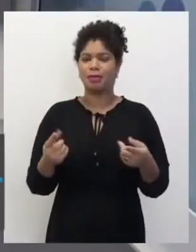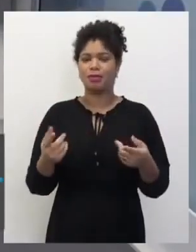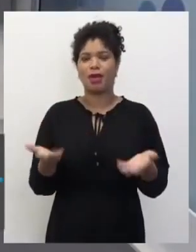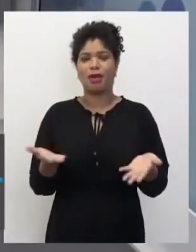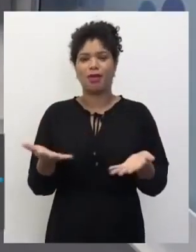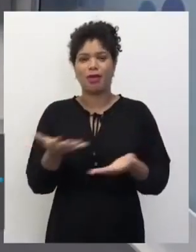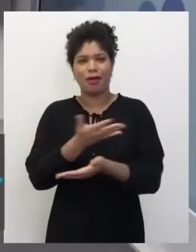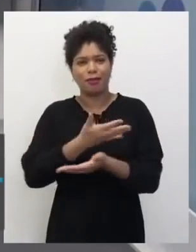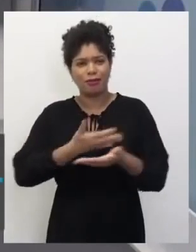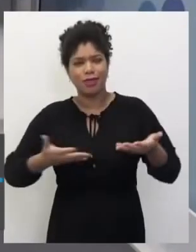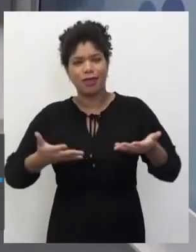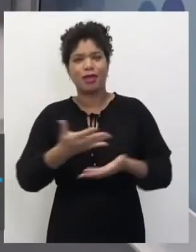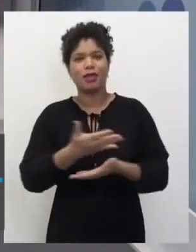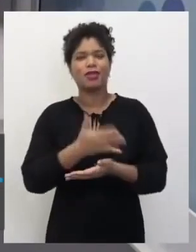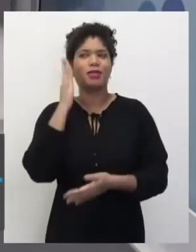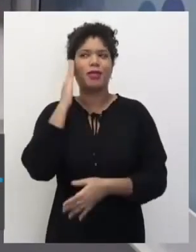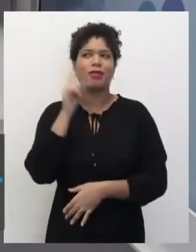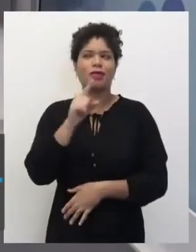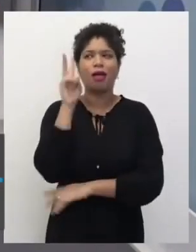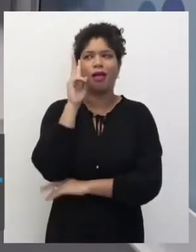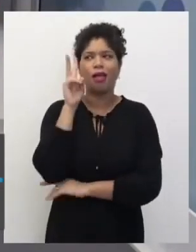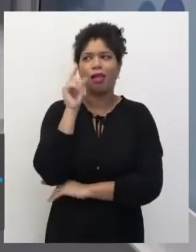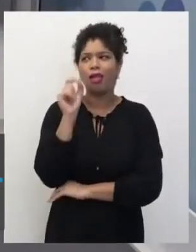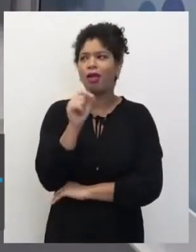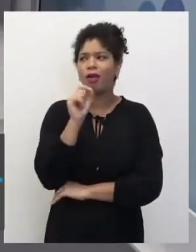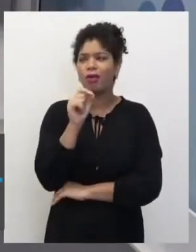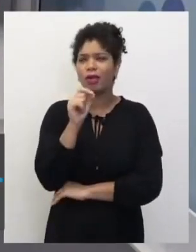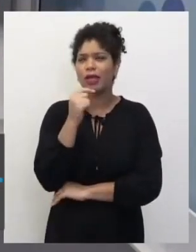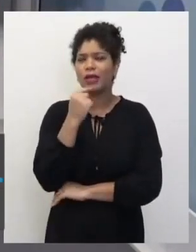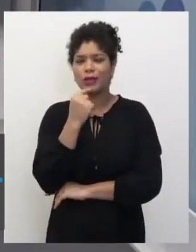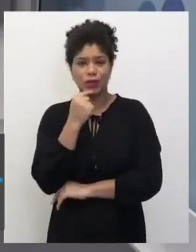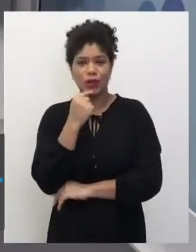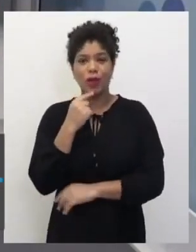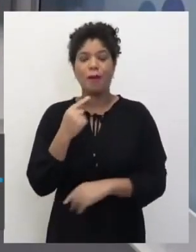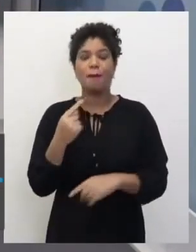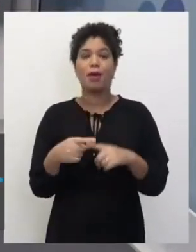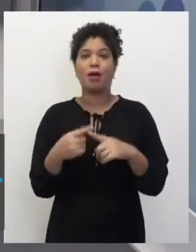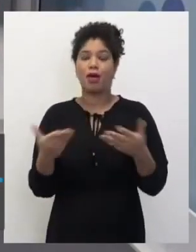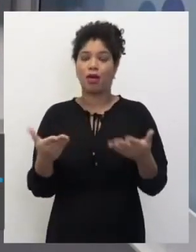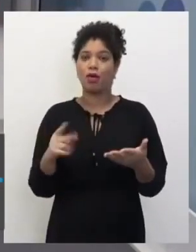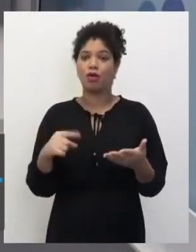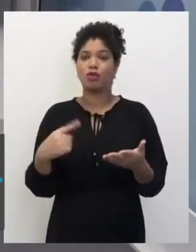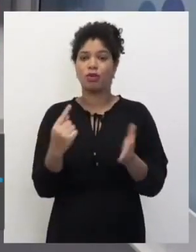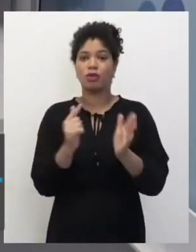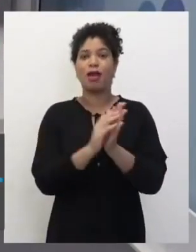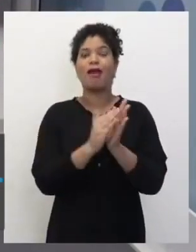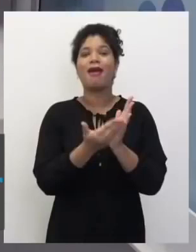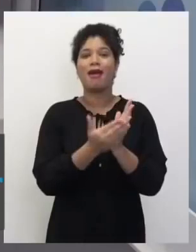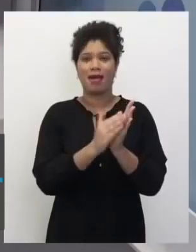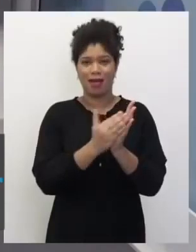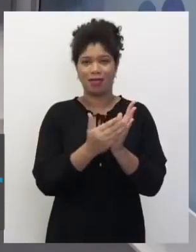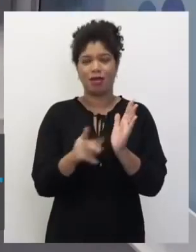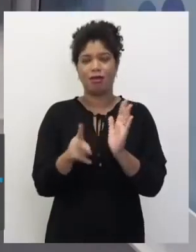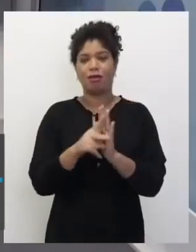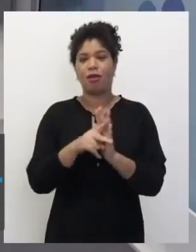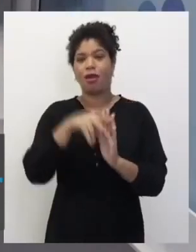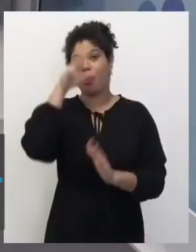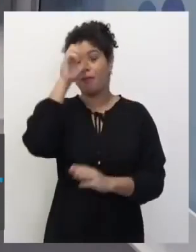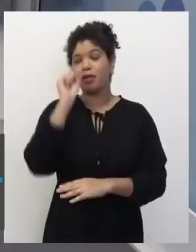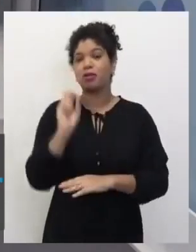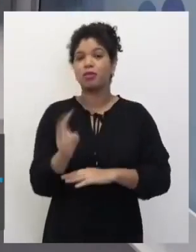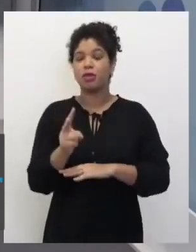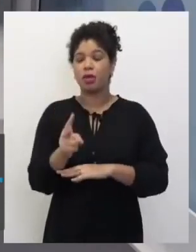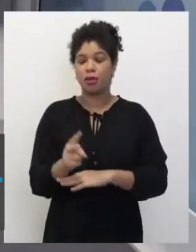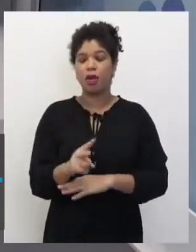mais, saber aí o que vocês lembram, se vocês recapitularam, já que no nosso momento nós estamos usando o caderno Aprender Sempre, volume 1